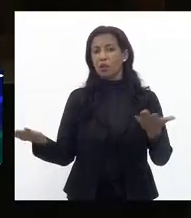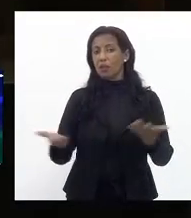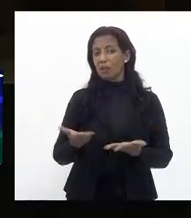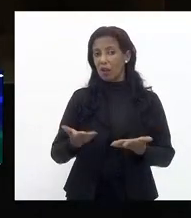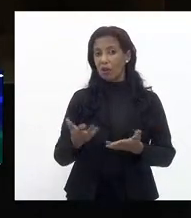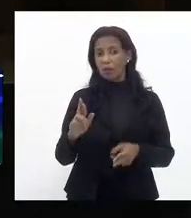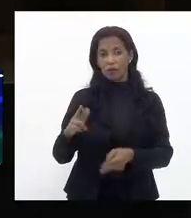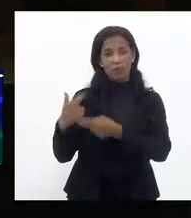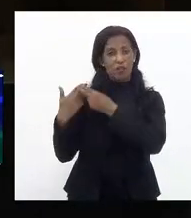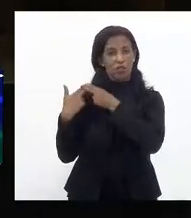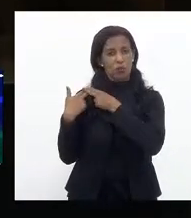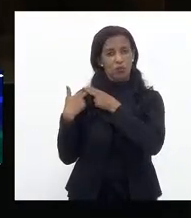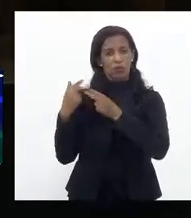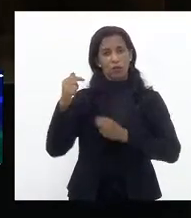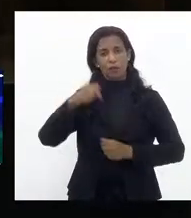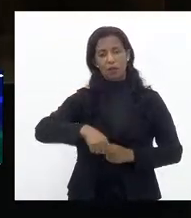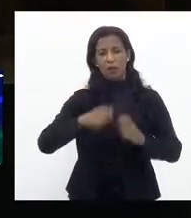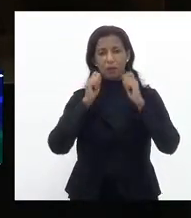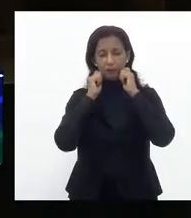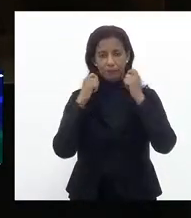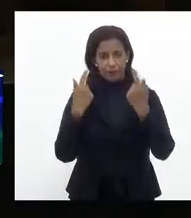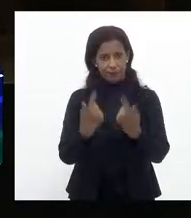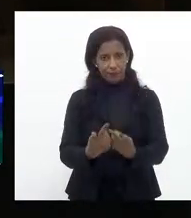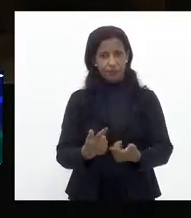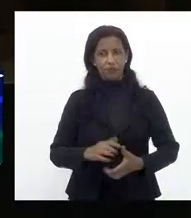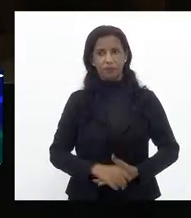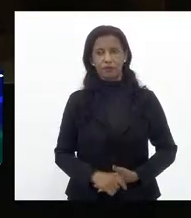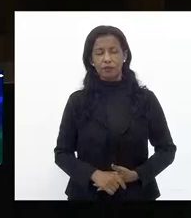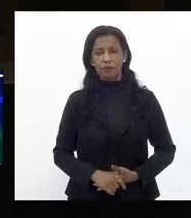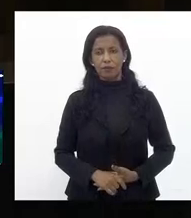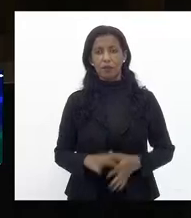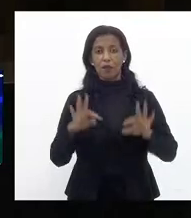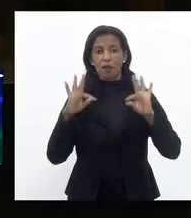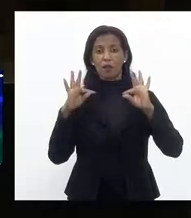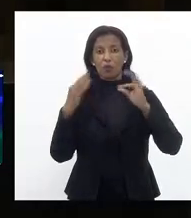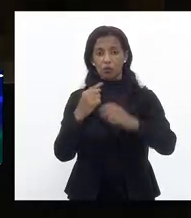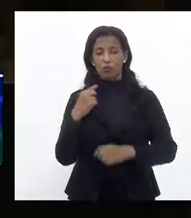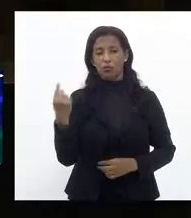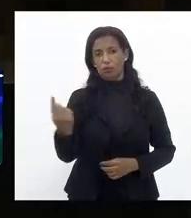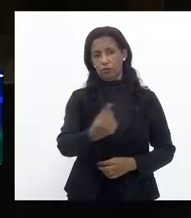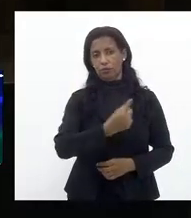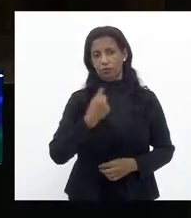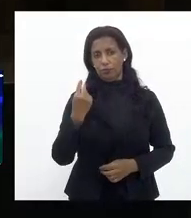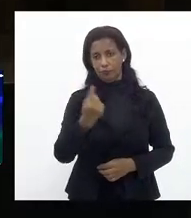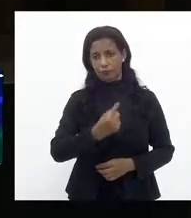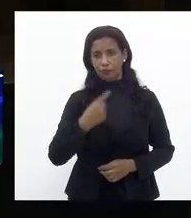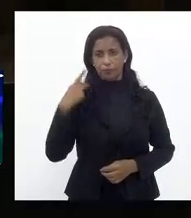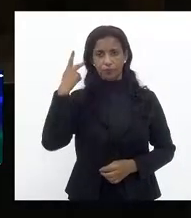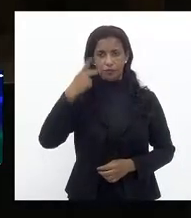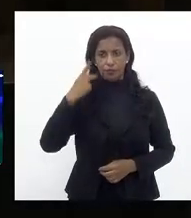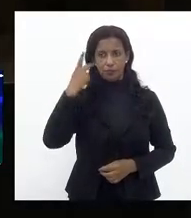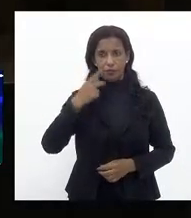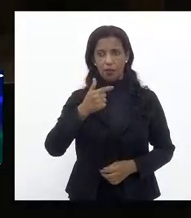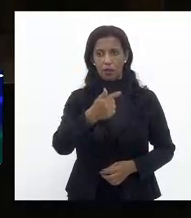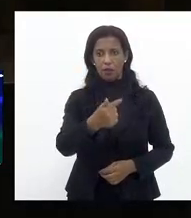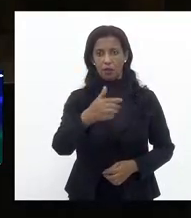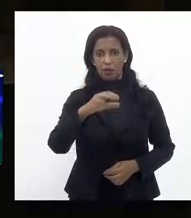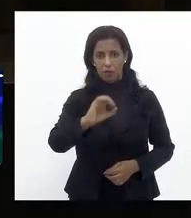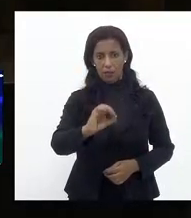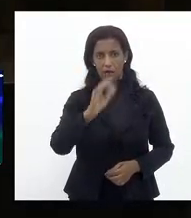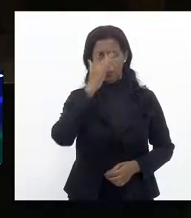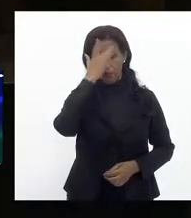a responsabilidade para esta casa, para todos nós, parlamentares, que somos 70,